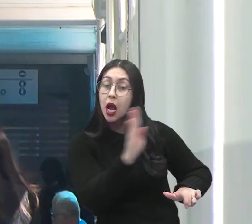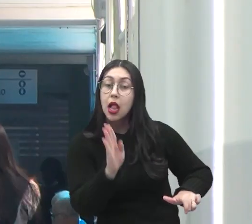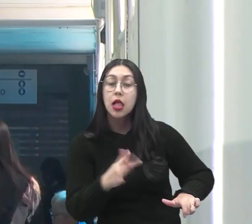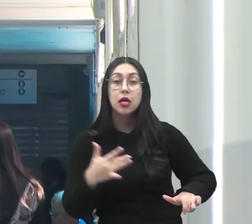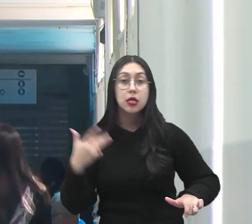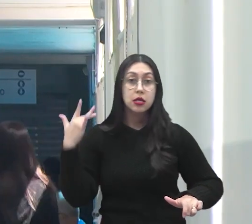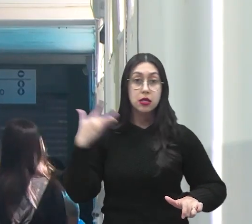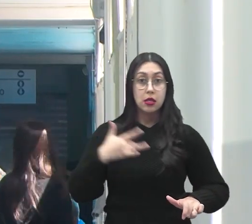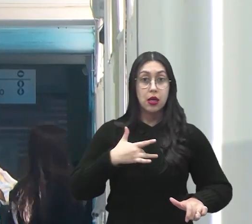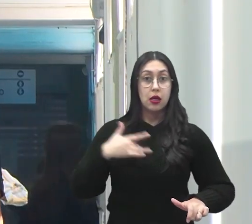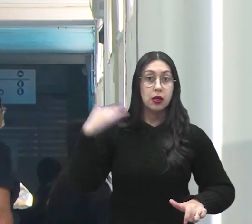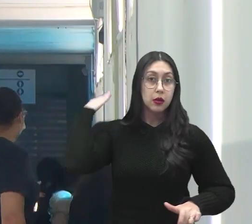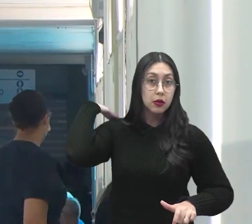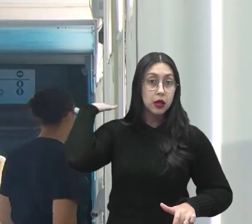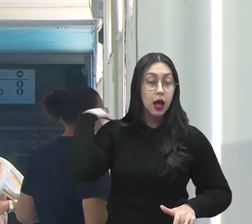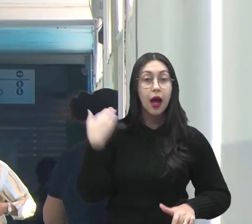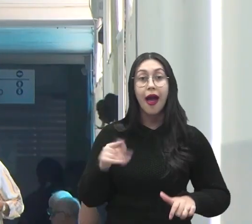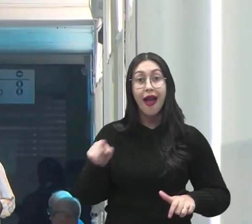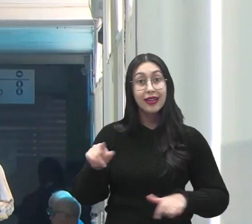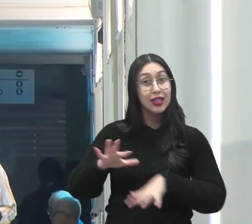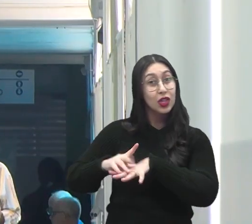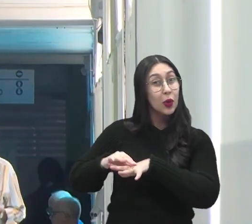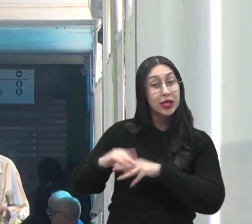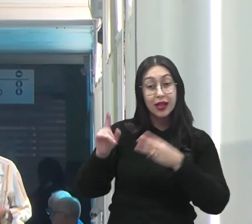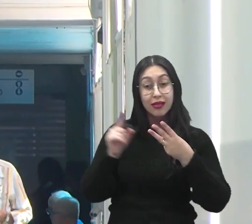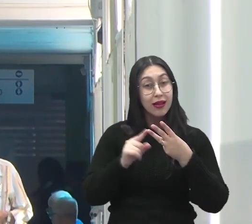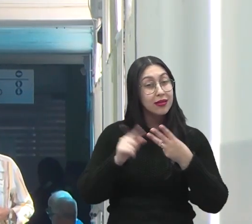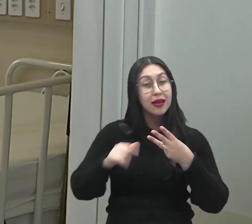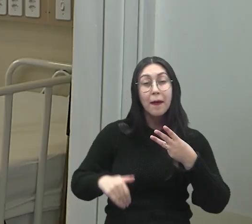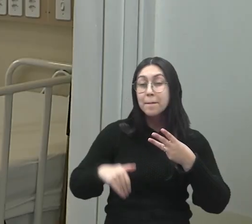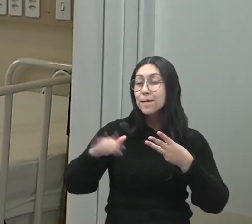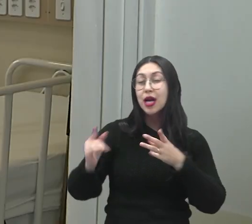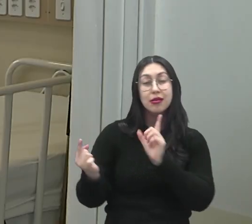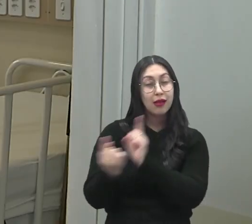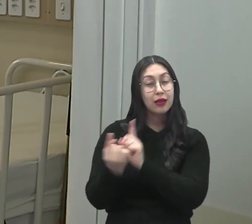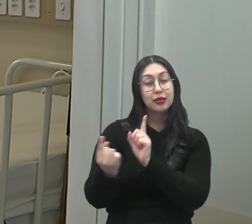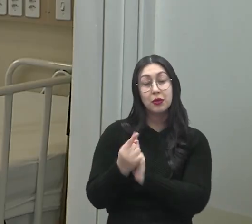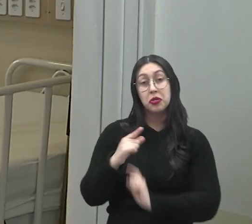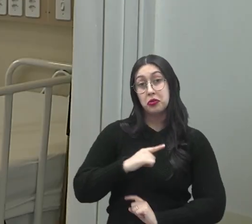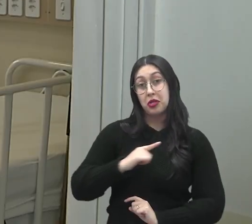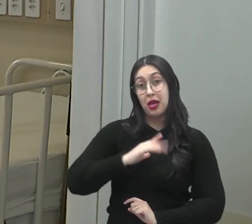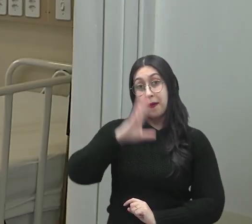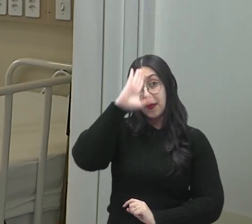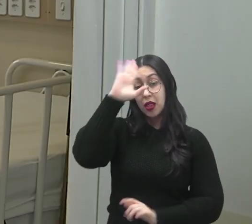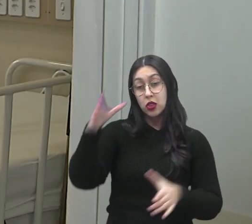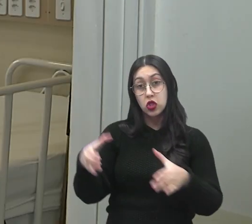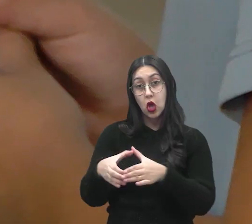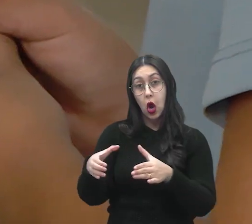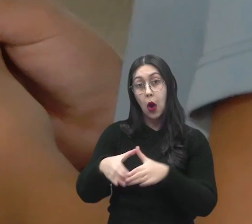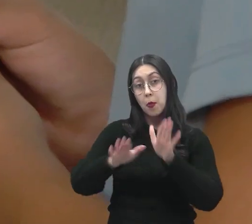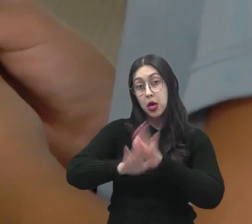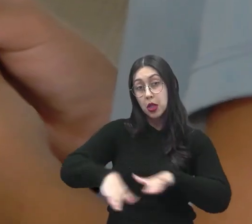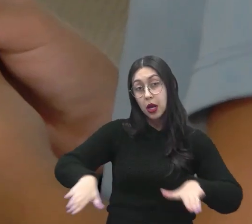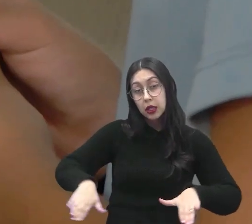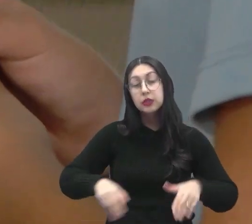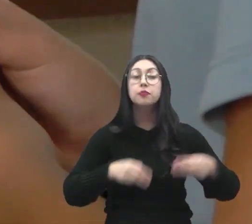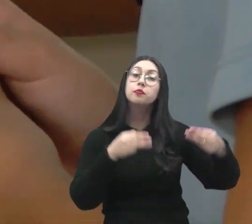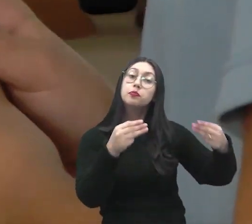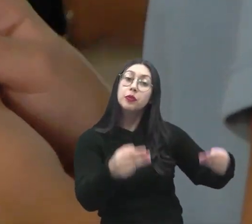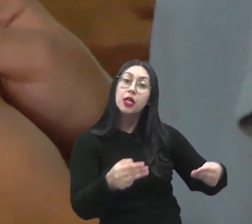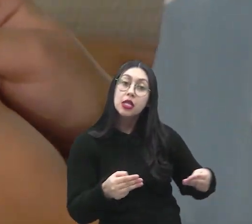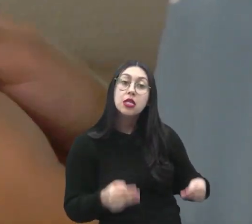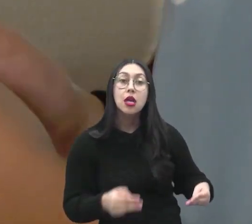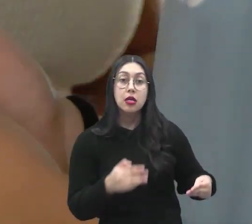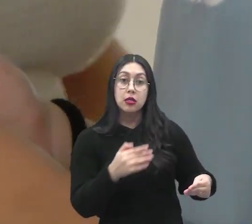Tisiologia. A doença é a terceira mais atendida pelo SUS e atinge principalmente as crianças. De acordo com o Ministério